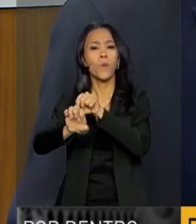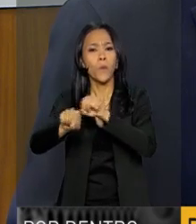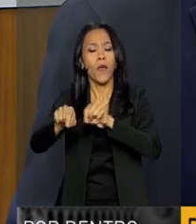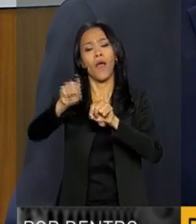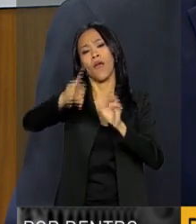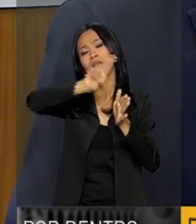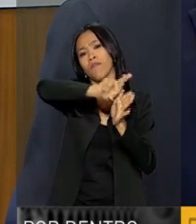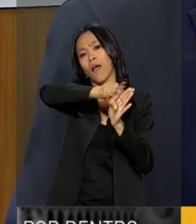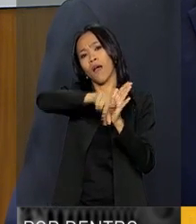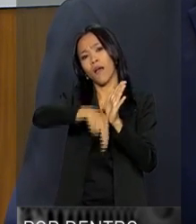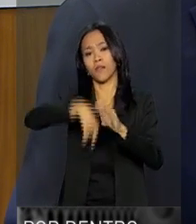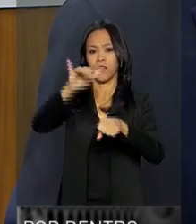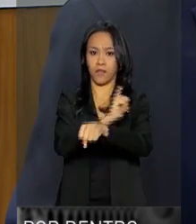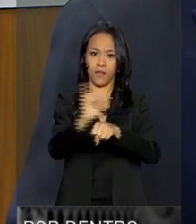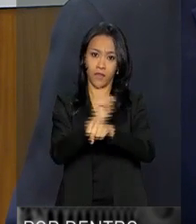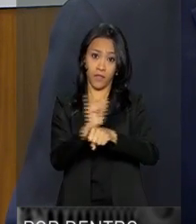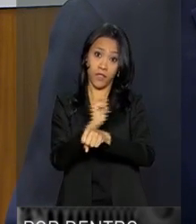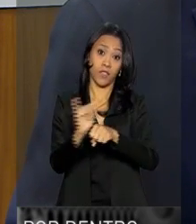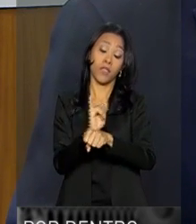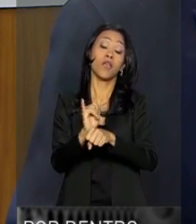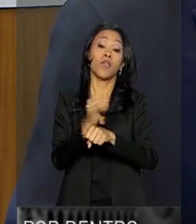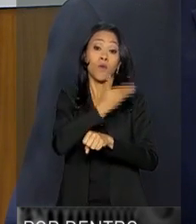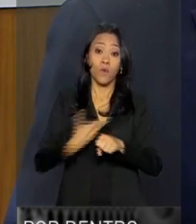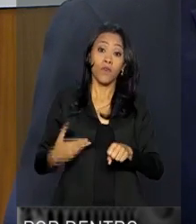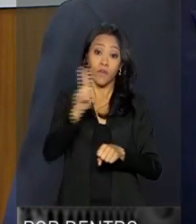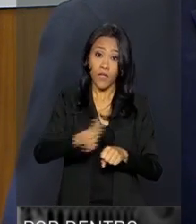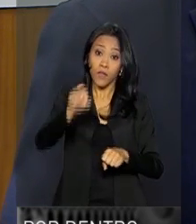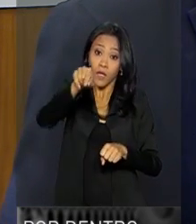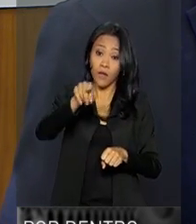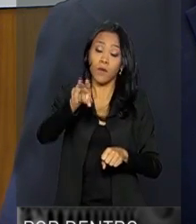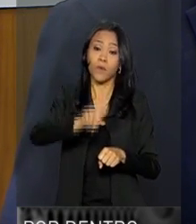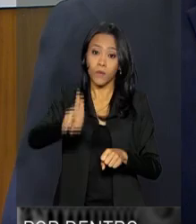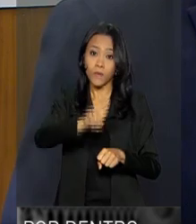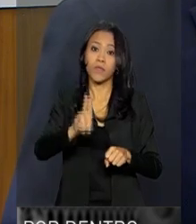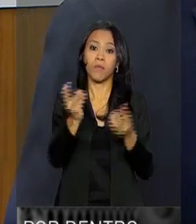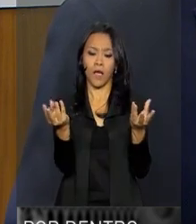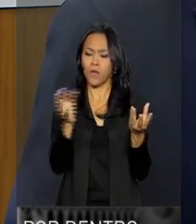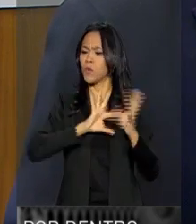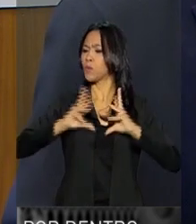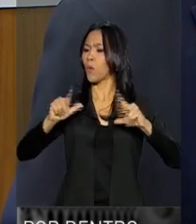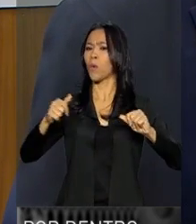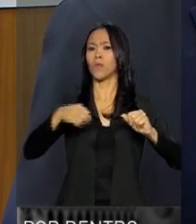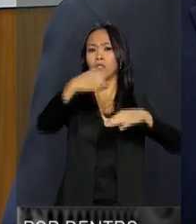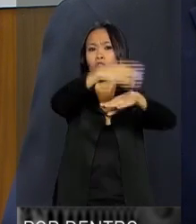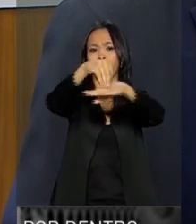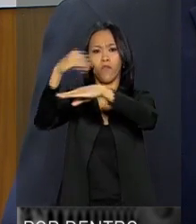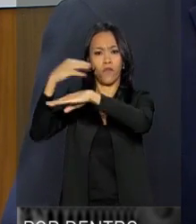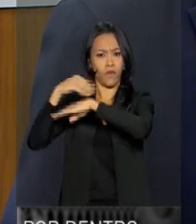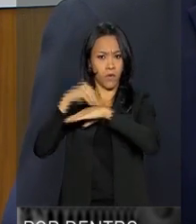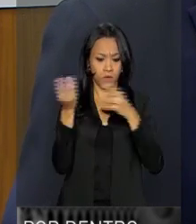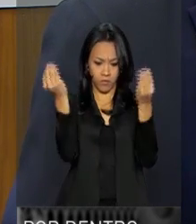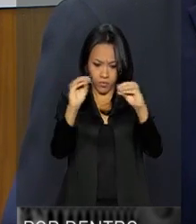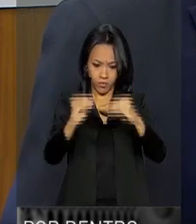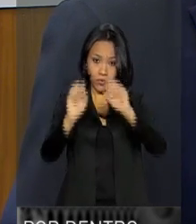digitalização do governo federal o governo você sabe é uma instituição antiga é que